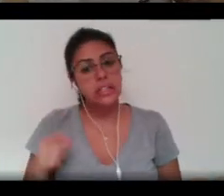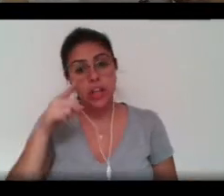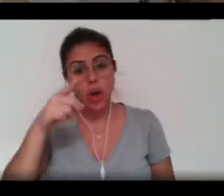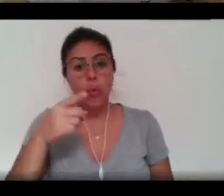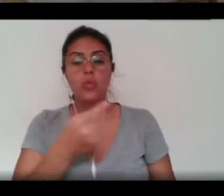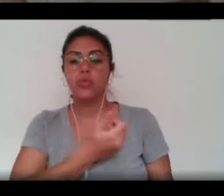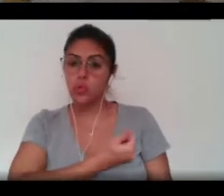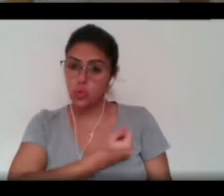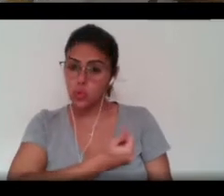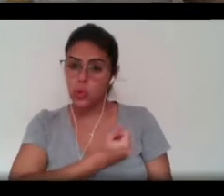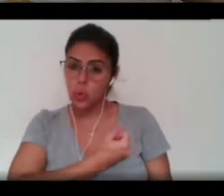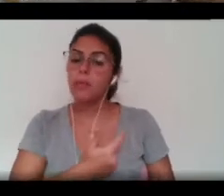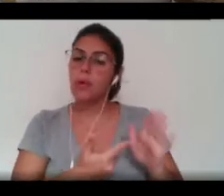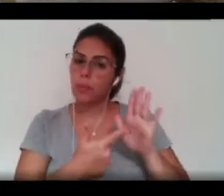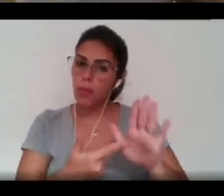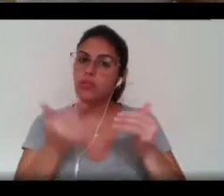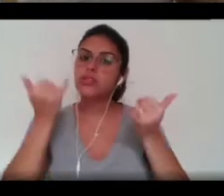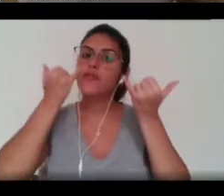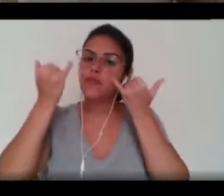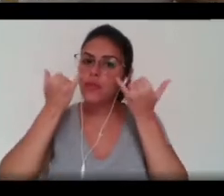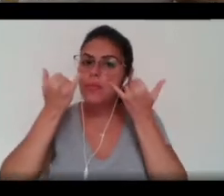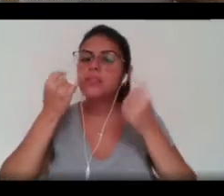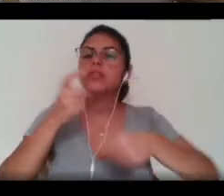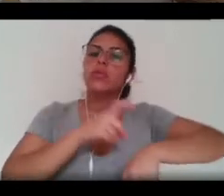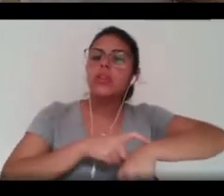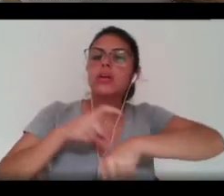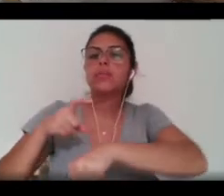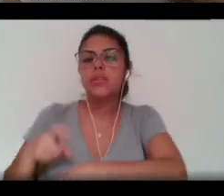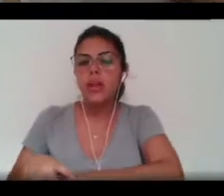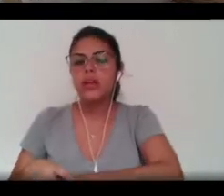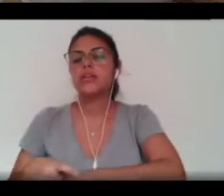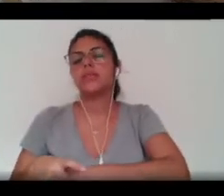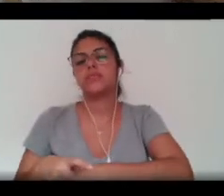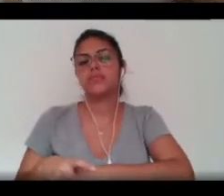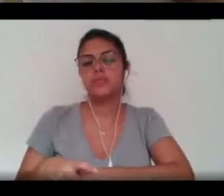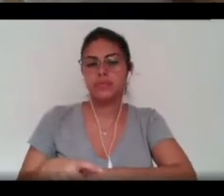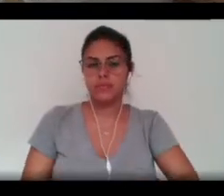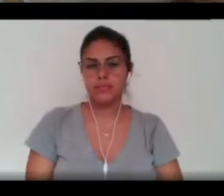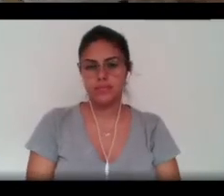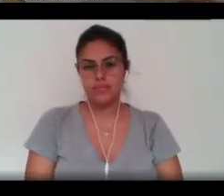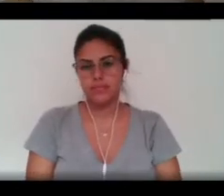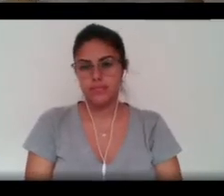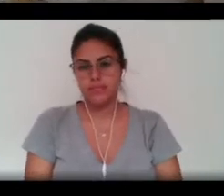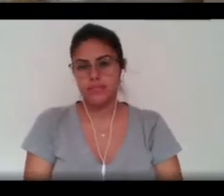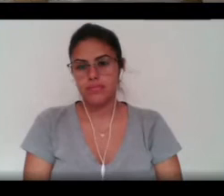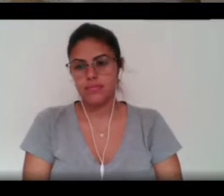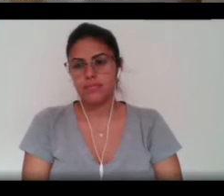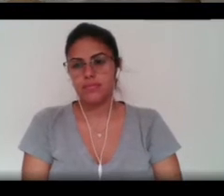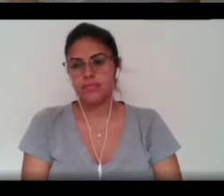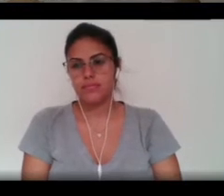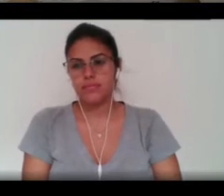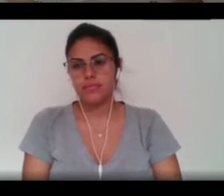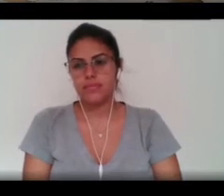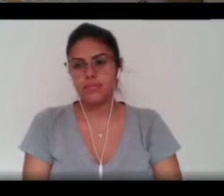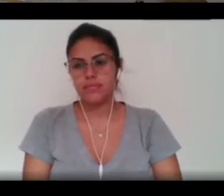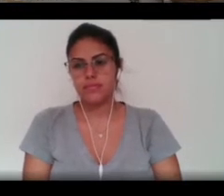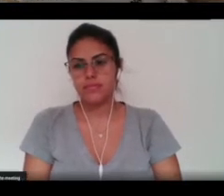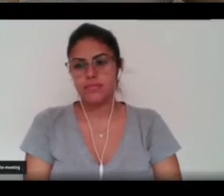Entenderam a ideia? Então, esses números aqui, eles dão essas informações sobre esses tempos. Tá